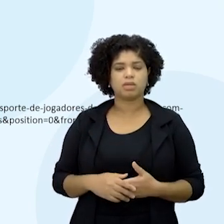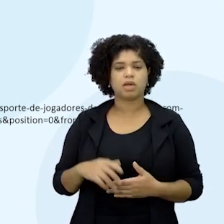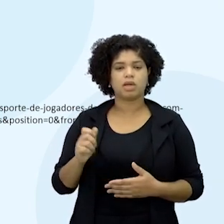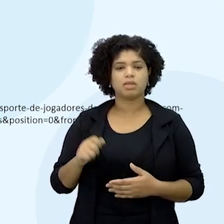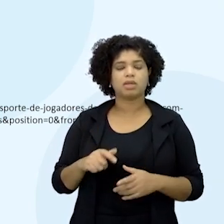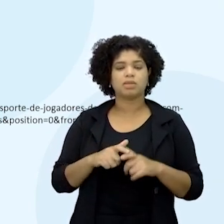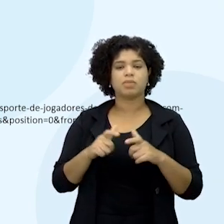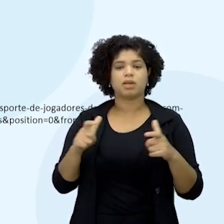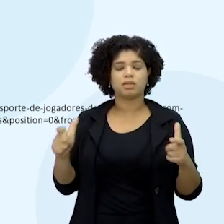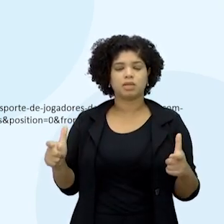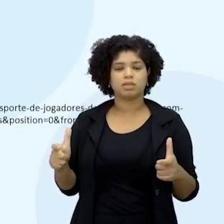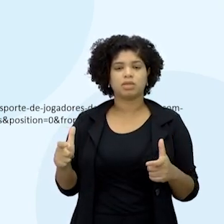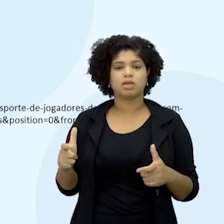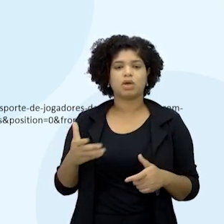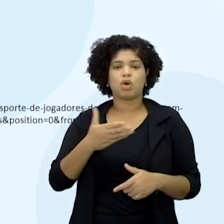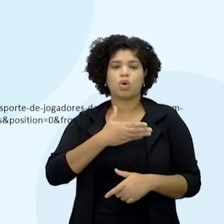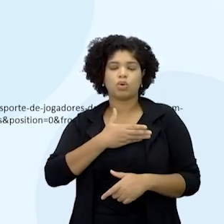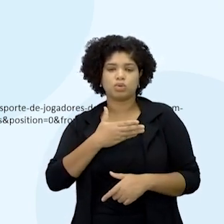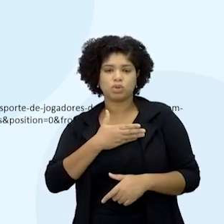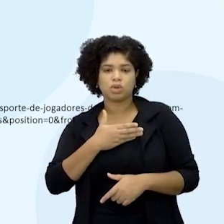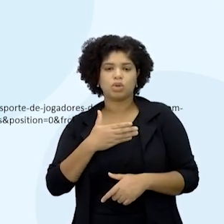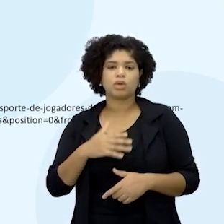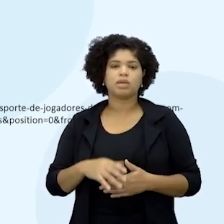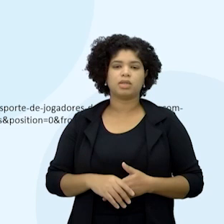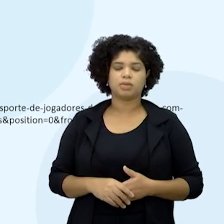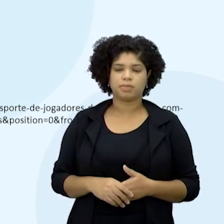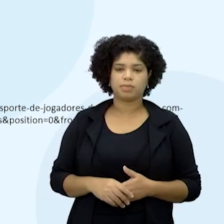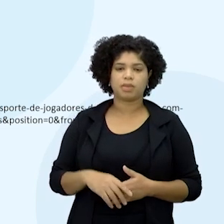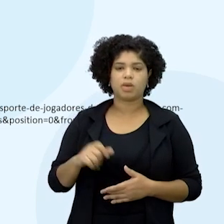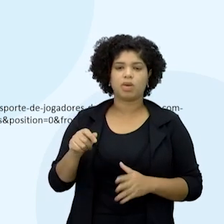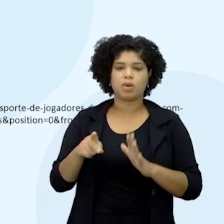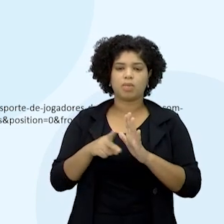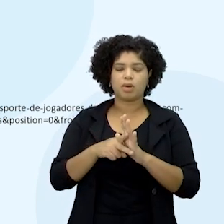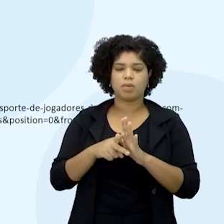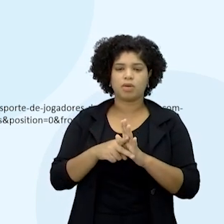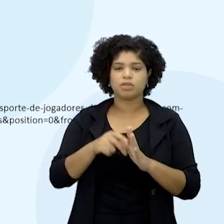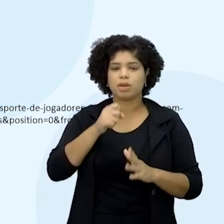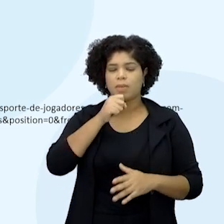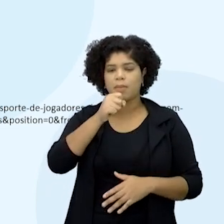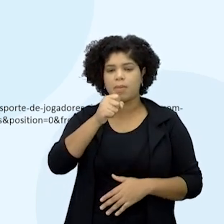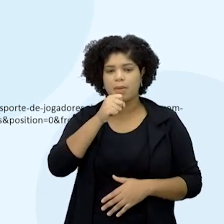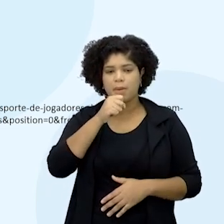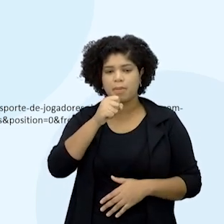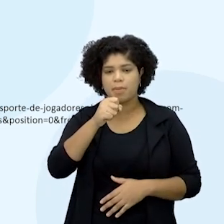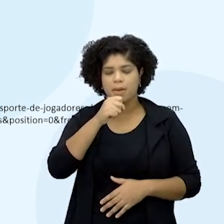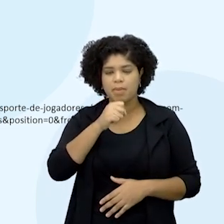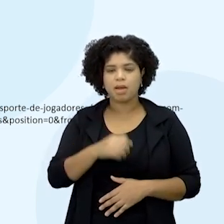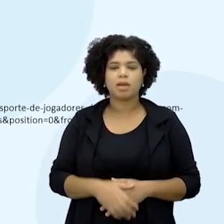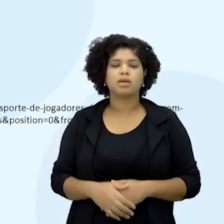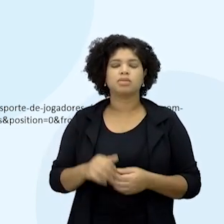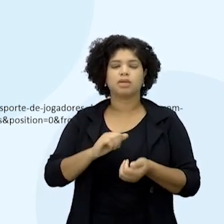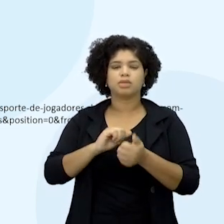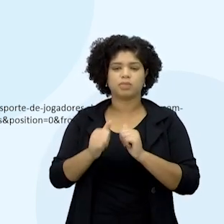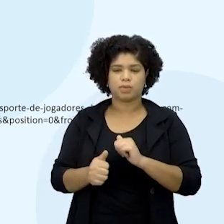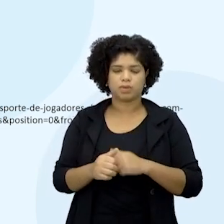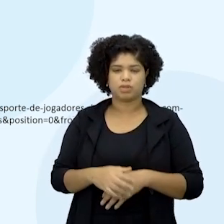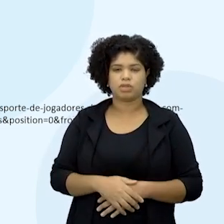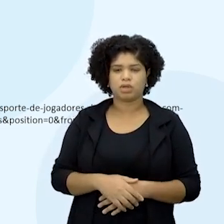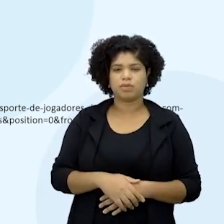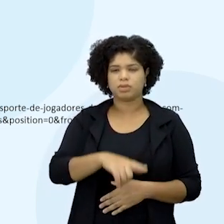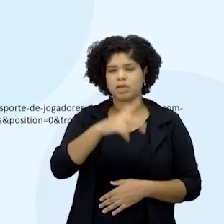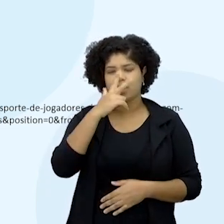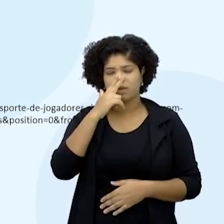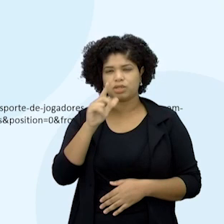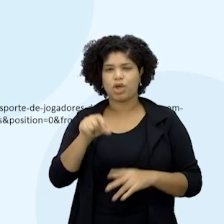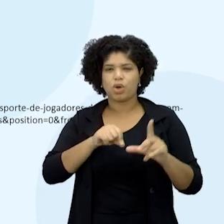com os colegas, com os professores, o que você espera do percurso do jornalismo inclusivo nos esportes. Será que você, quando